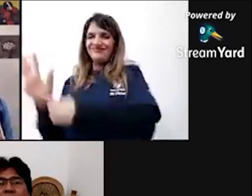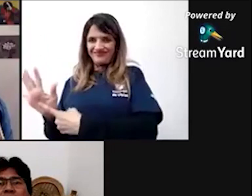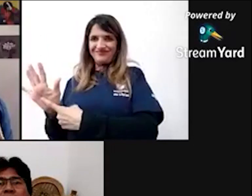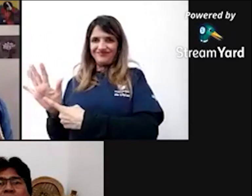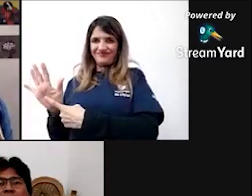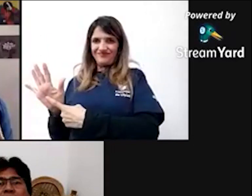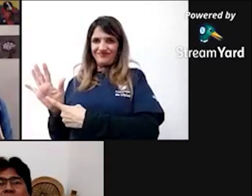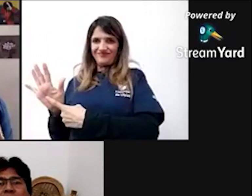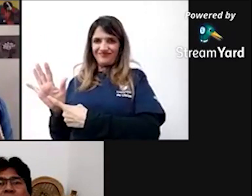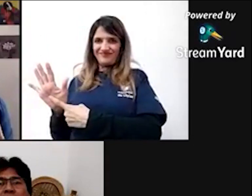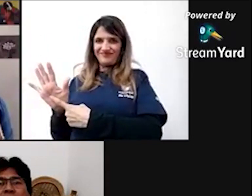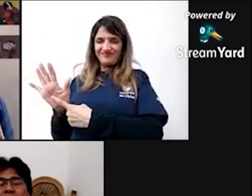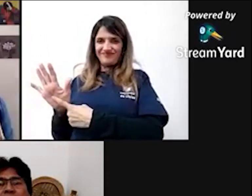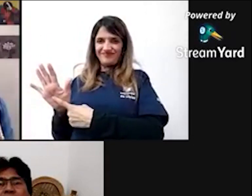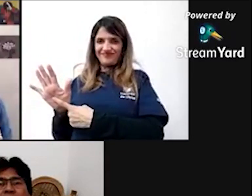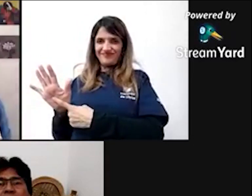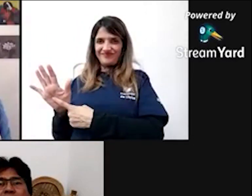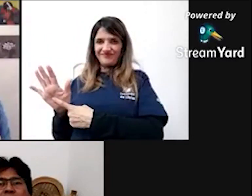Essa imagem